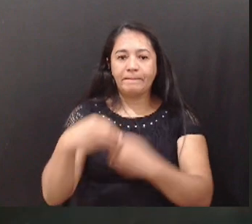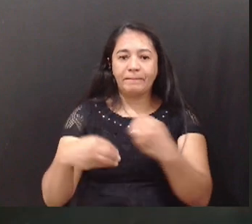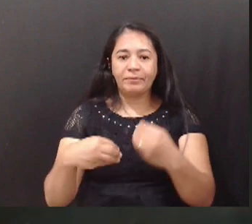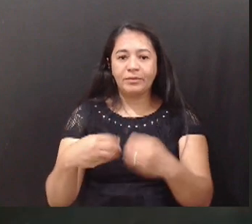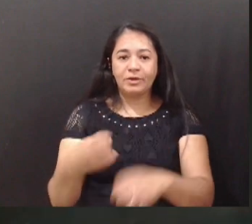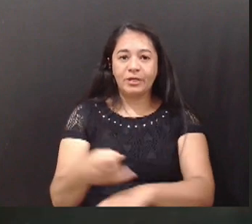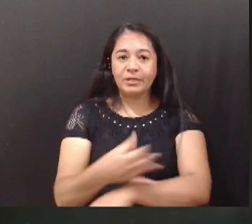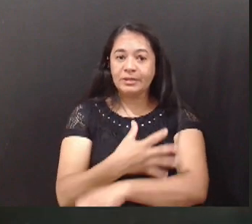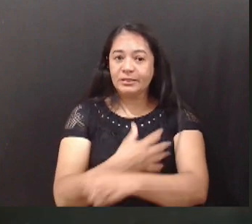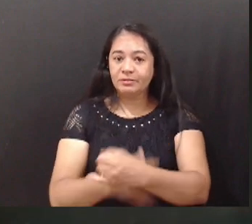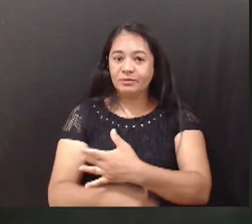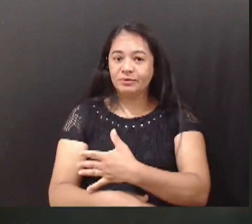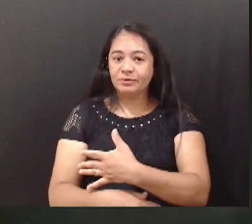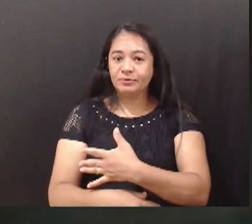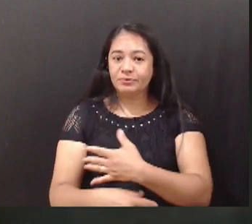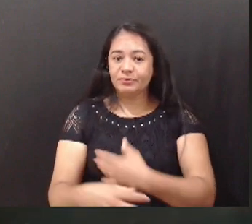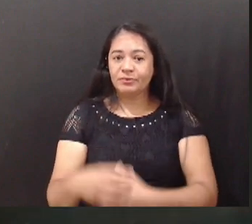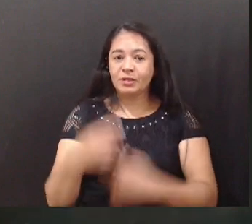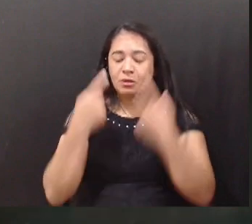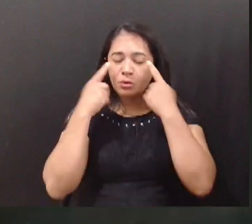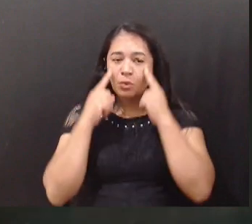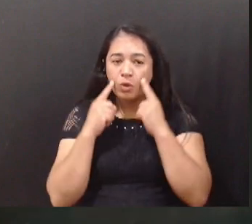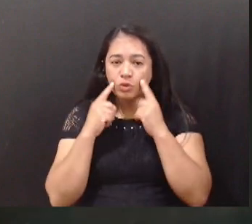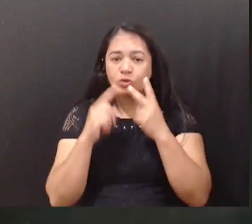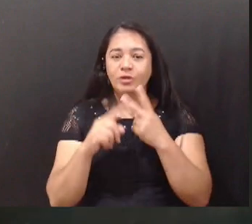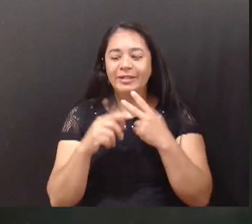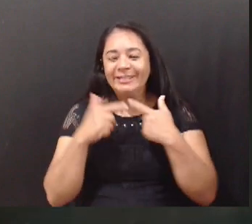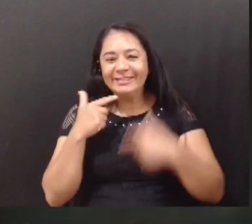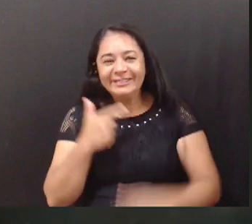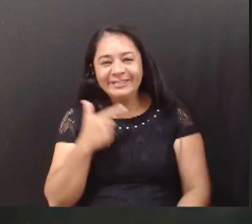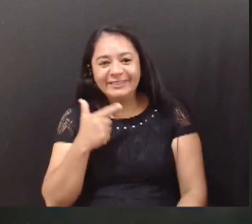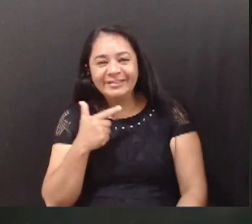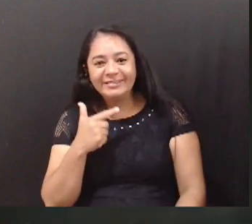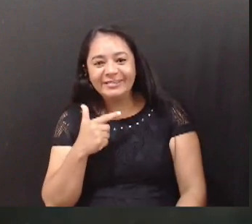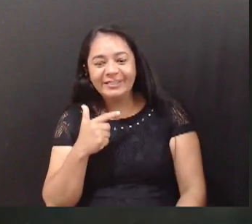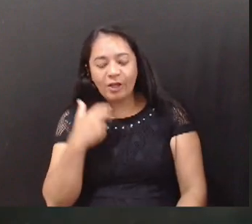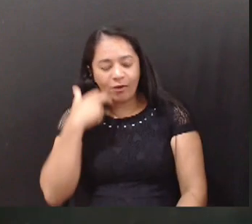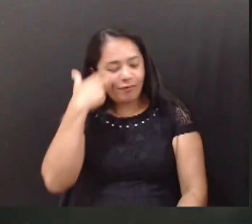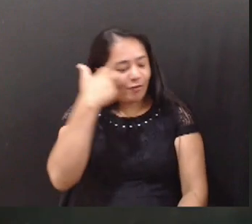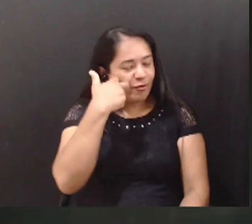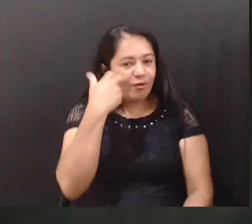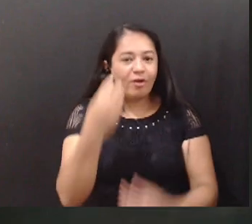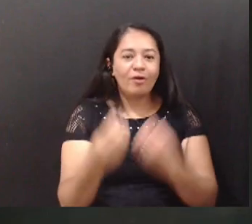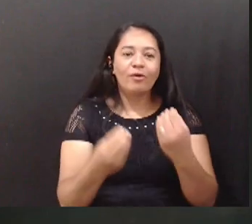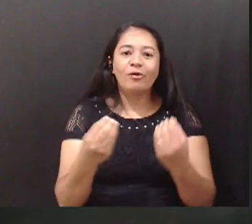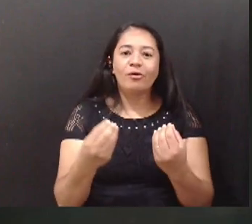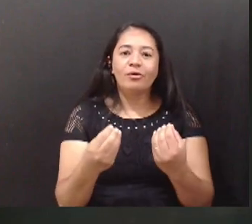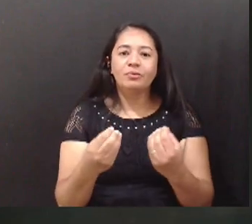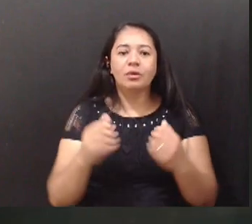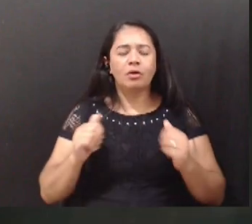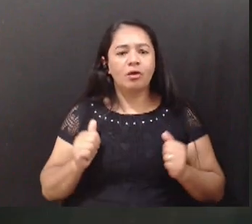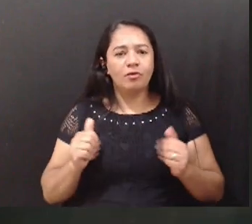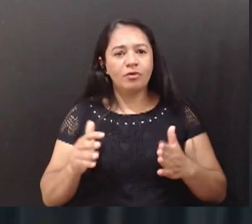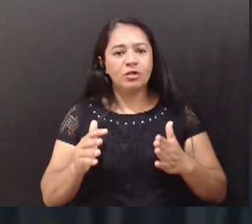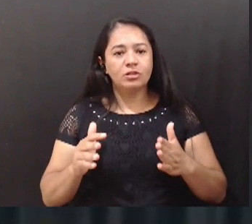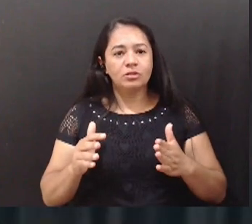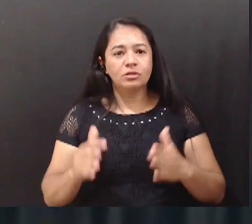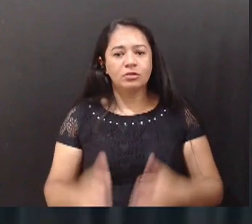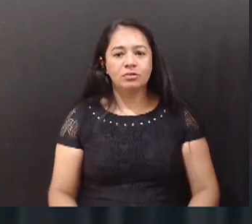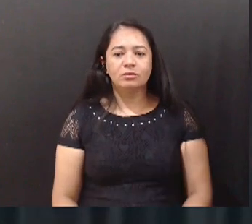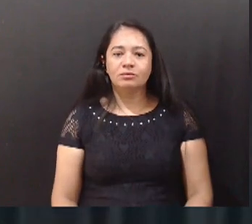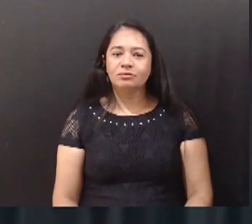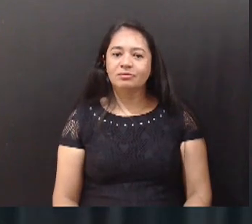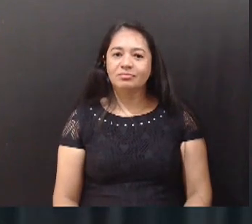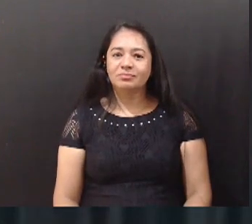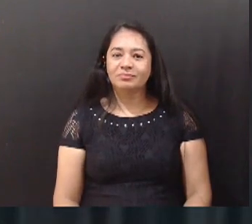emoções. Eu choro, eu dou risada, eu fico com vergonha. Como é que eu vou reagir mediante a isso?